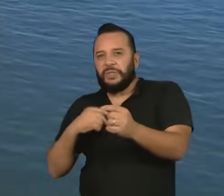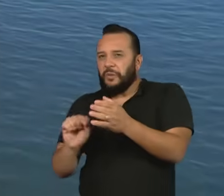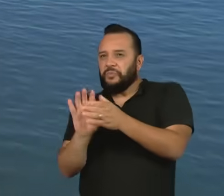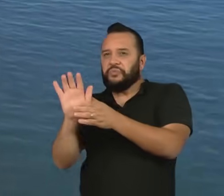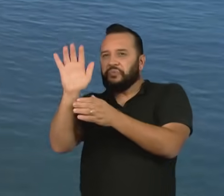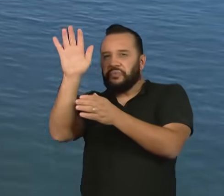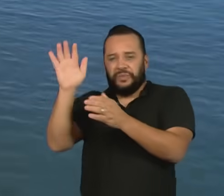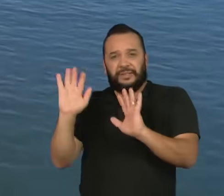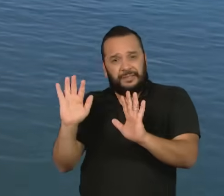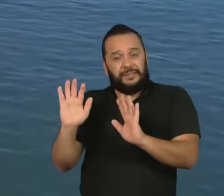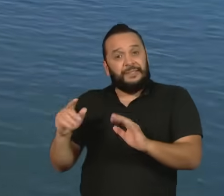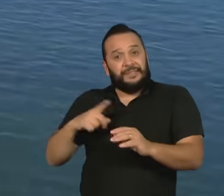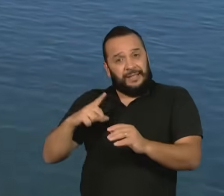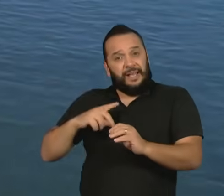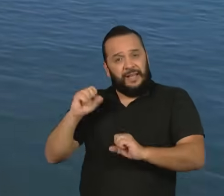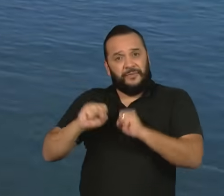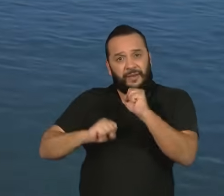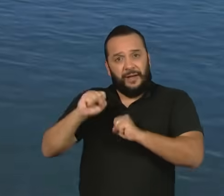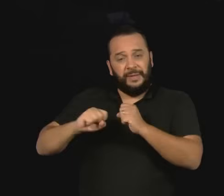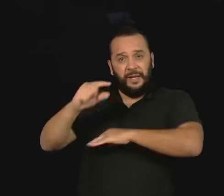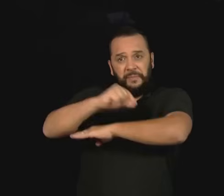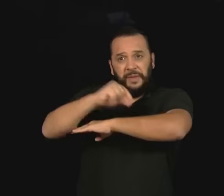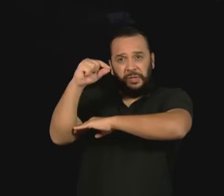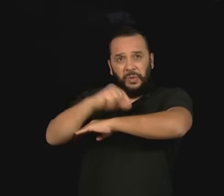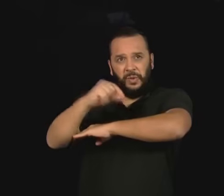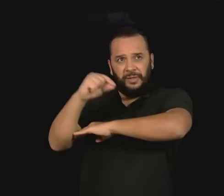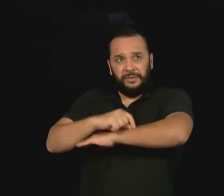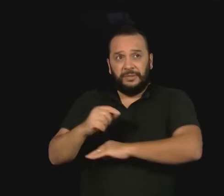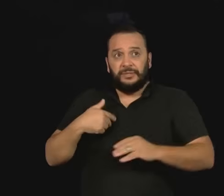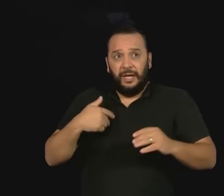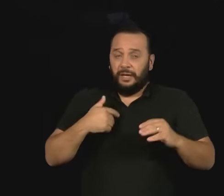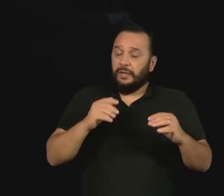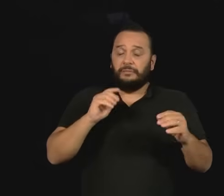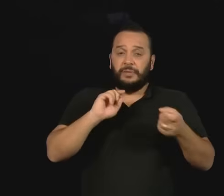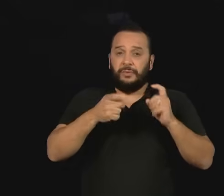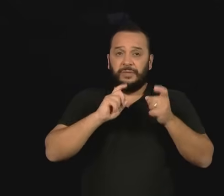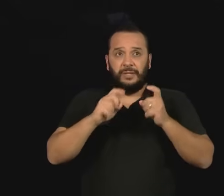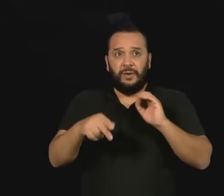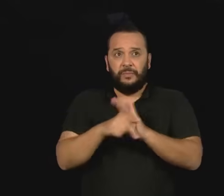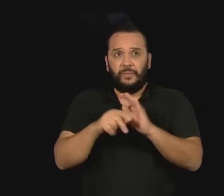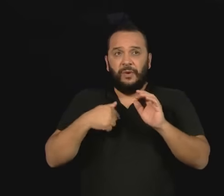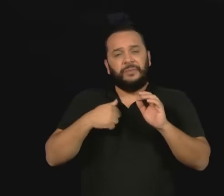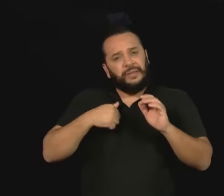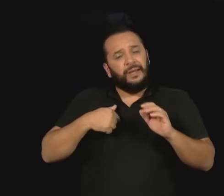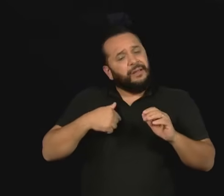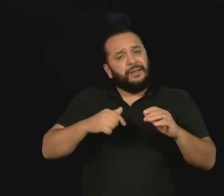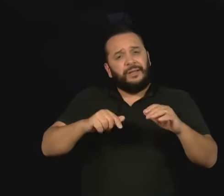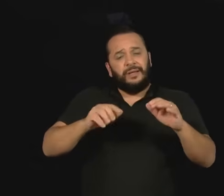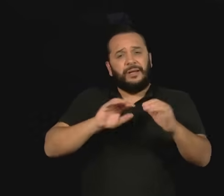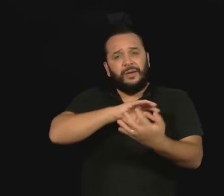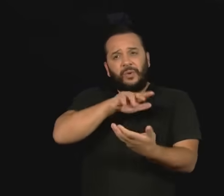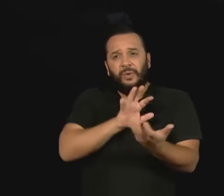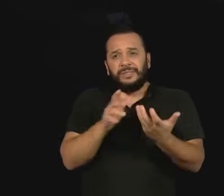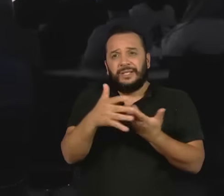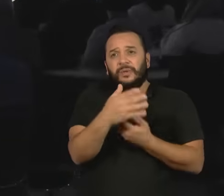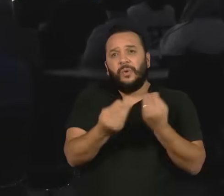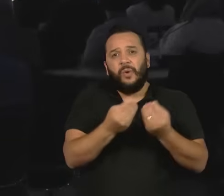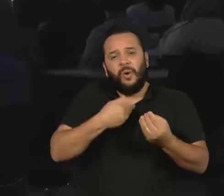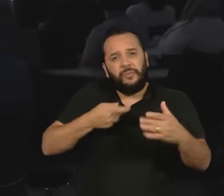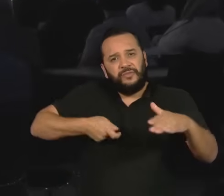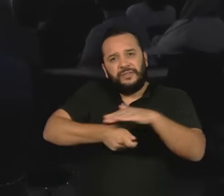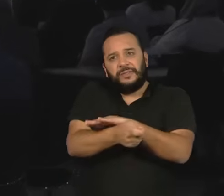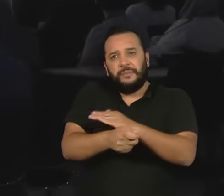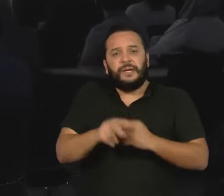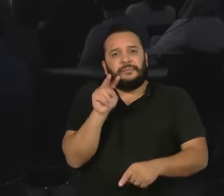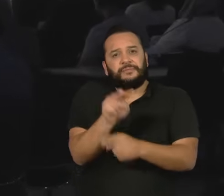nações produtoras de petróleo. A Cúpula dos Oceanos terminou sem definição sobre o financiamento de ações para a